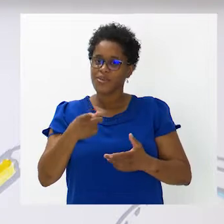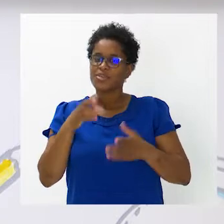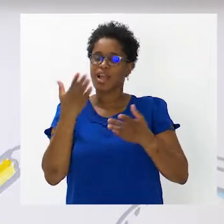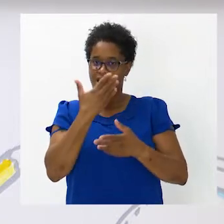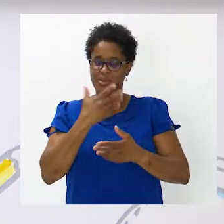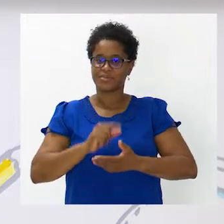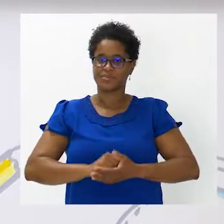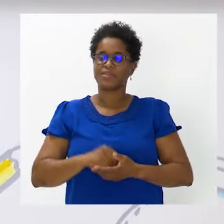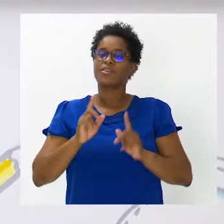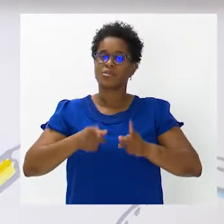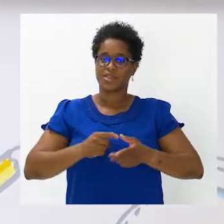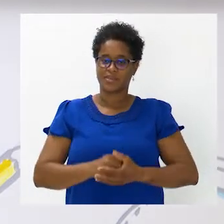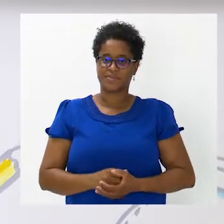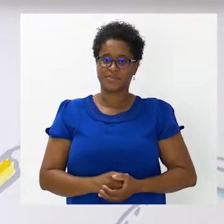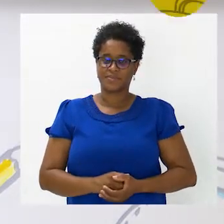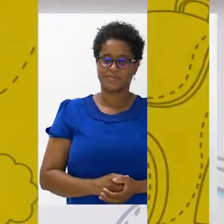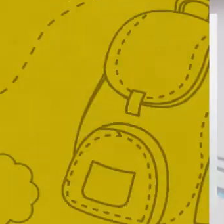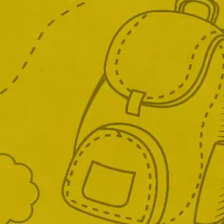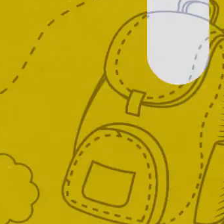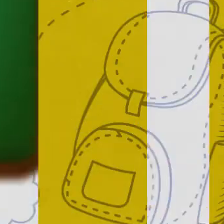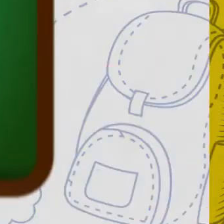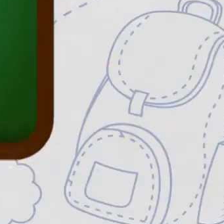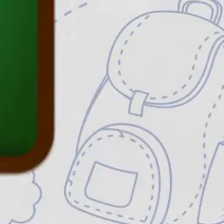os conteúdos. Vamos então?